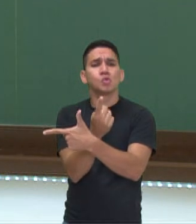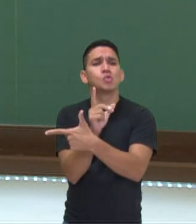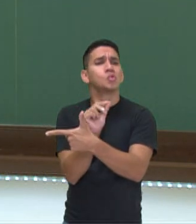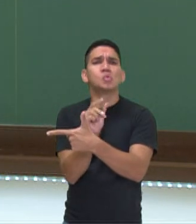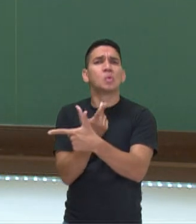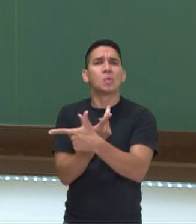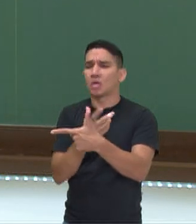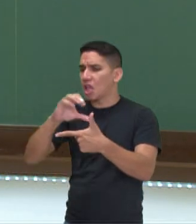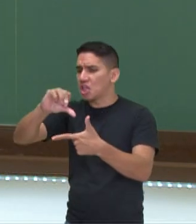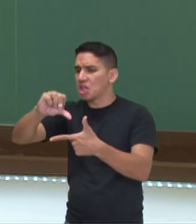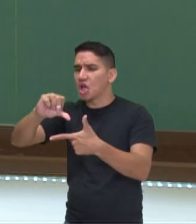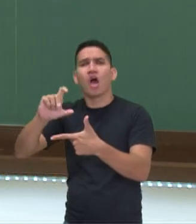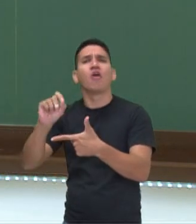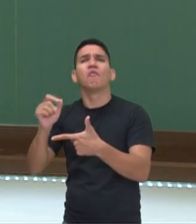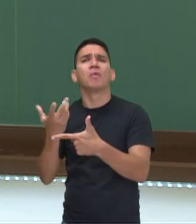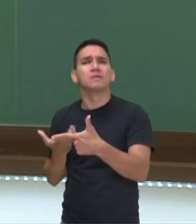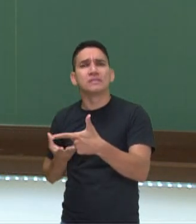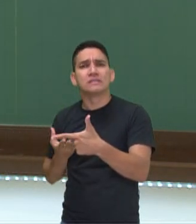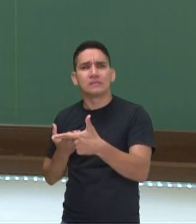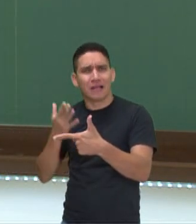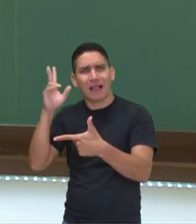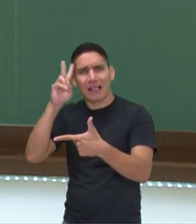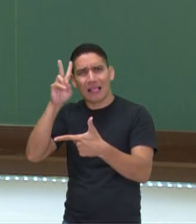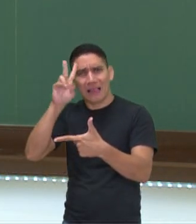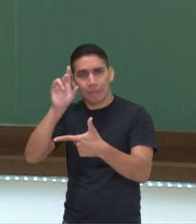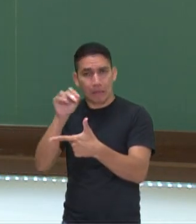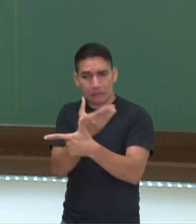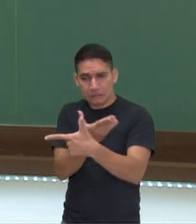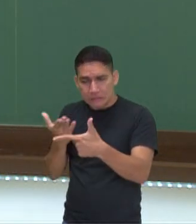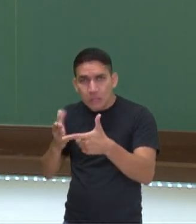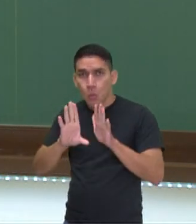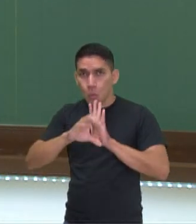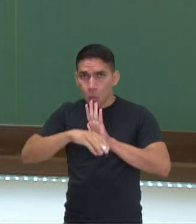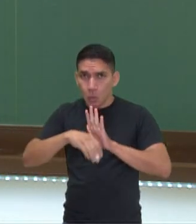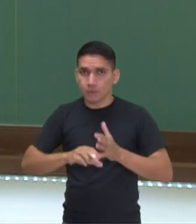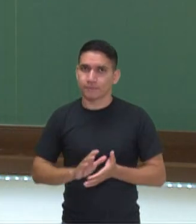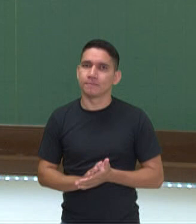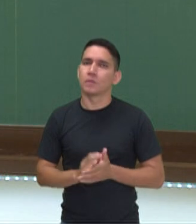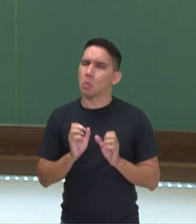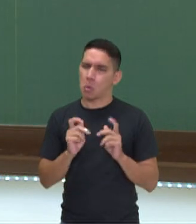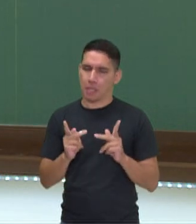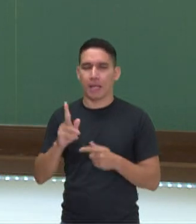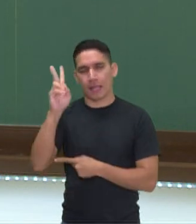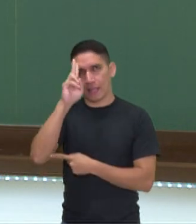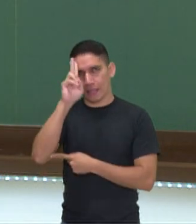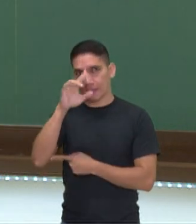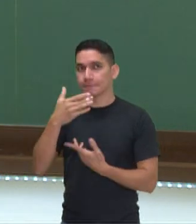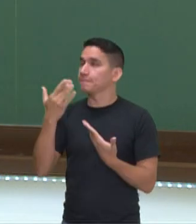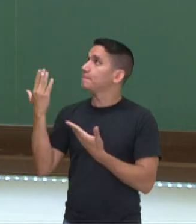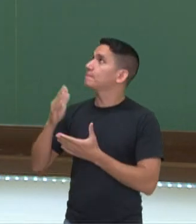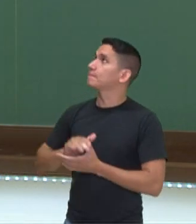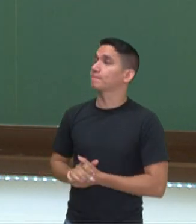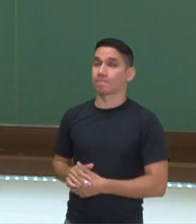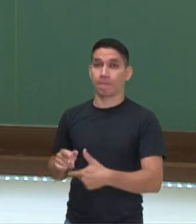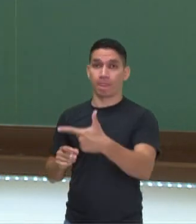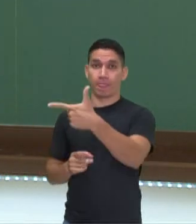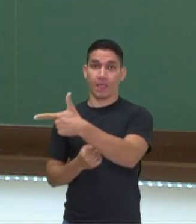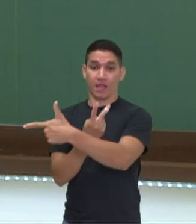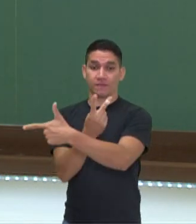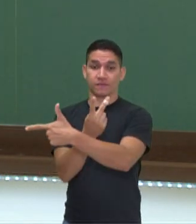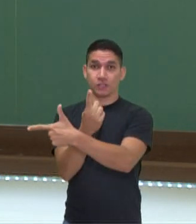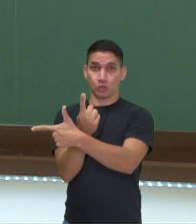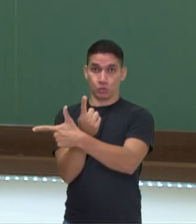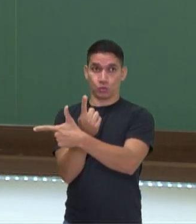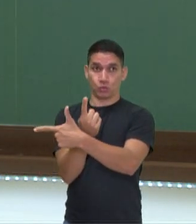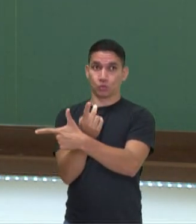Quem é o novo se lembram desses conceitos tudo bem Vamos recapitular o 21